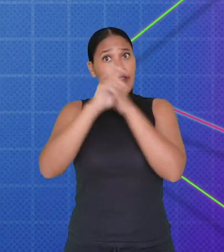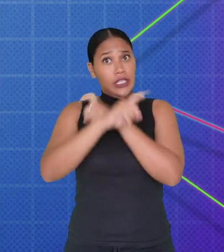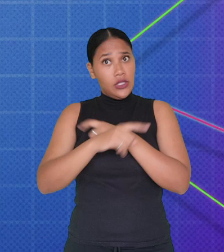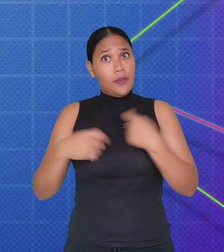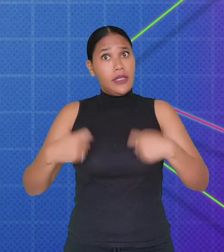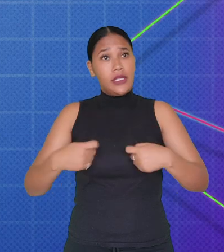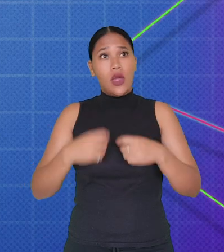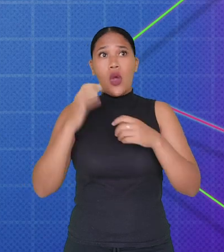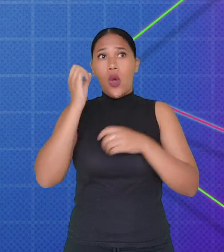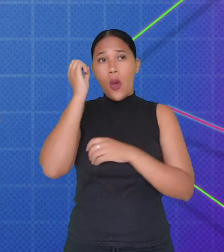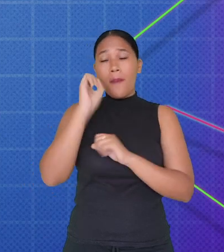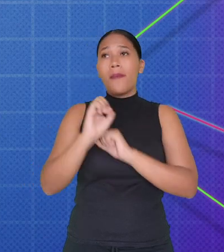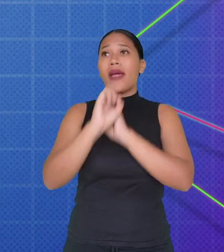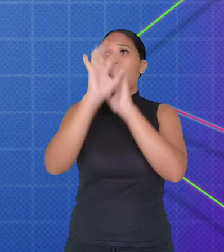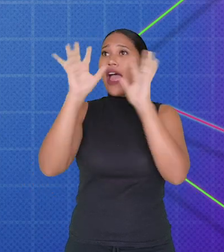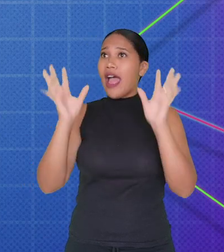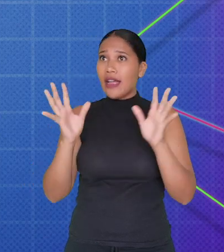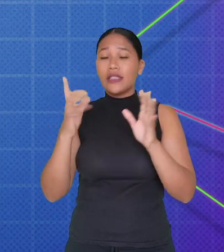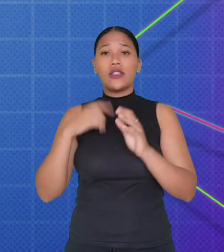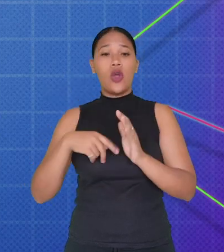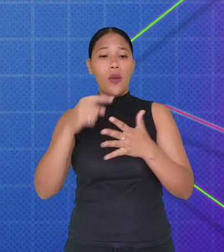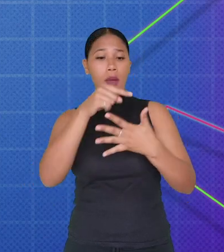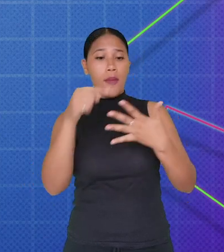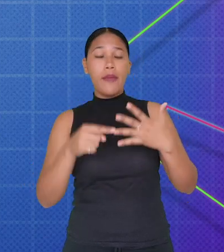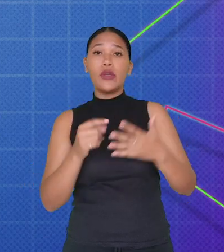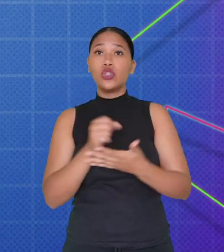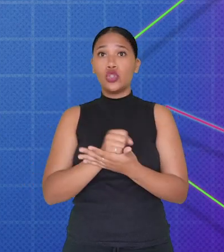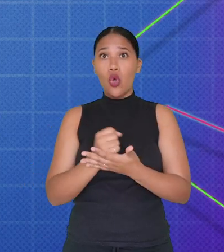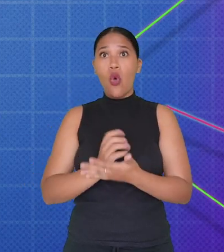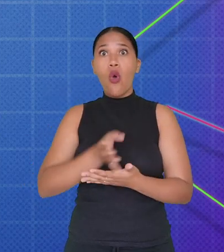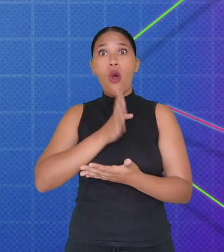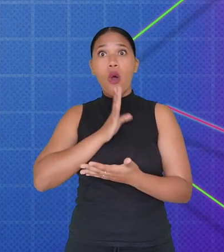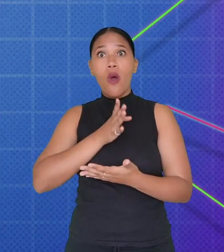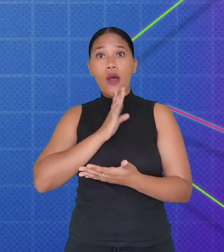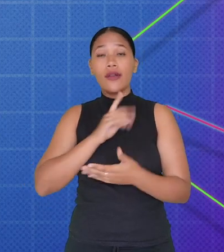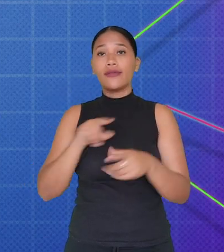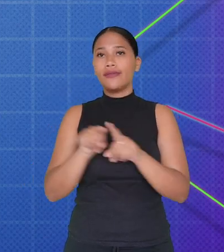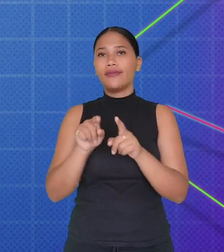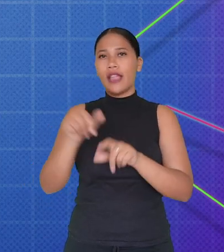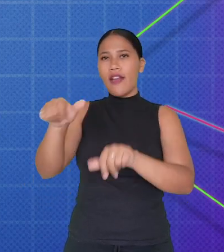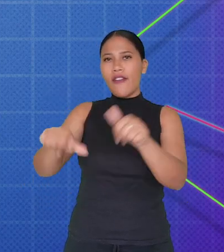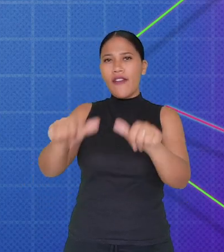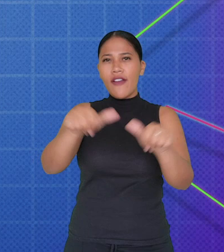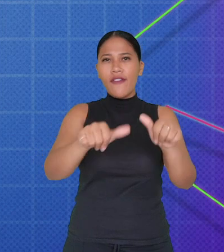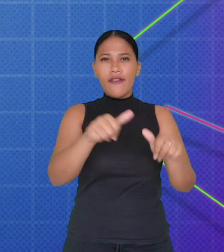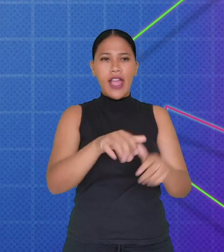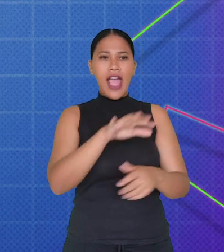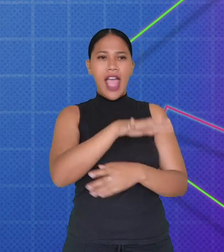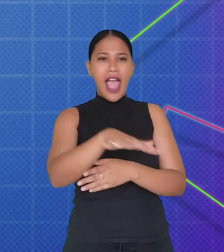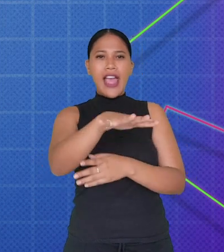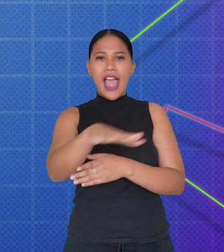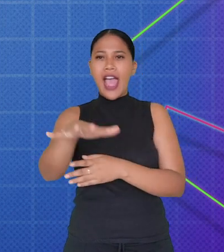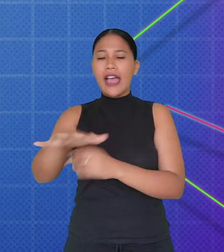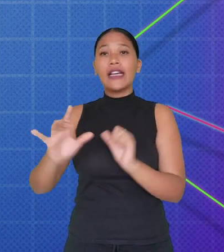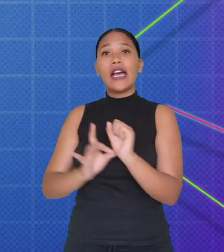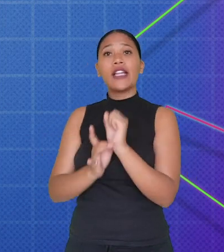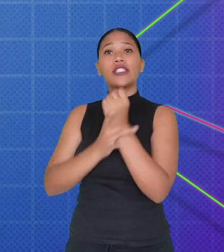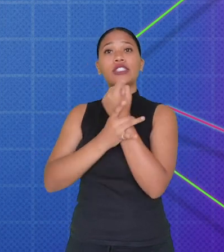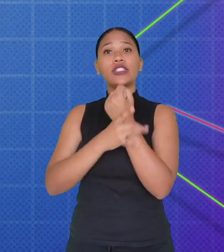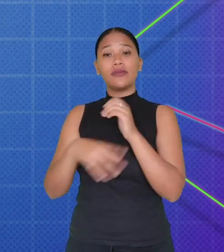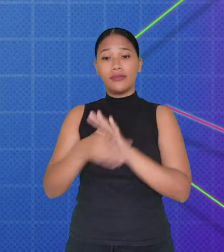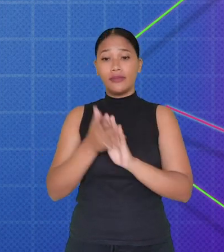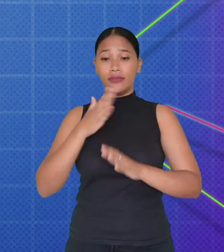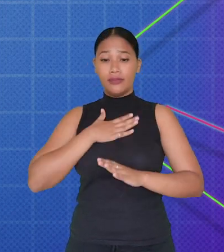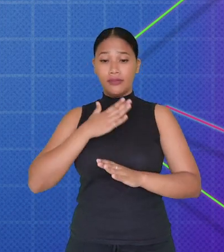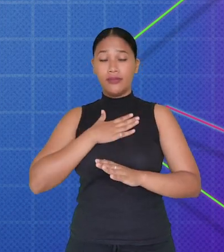necessário ele deve ter uma compreensão profunda de todos os aspectos do jogo e ser capaz de avaliar o trabalho de cada área para garantir